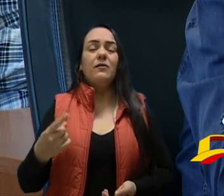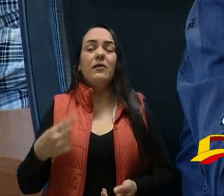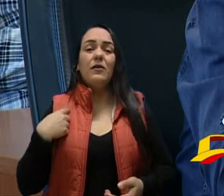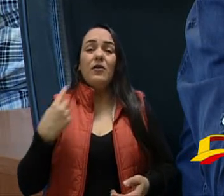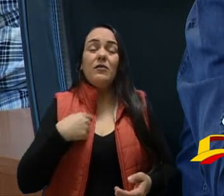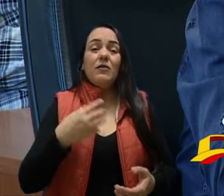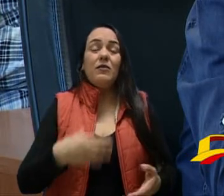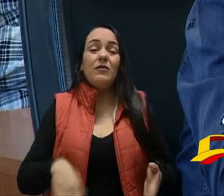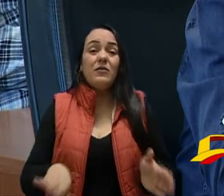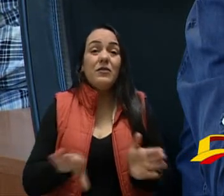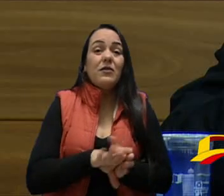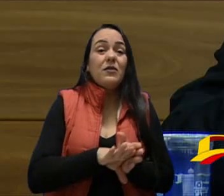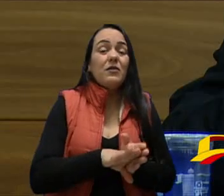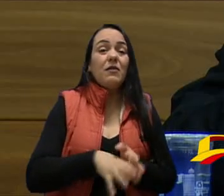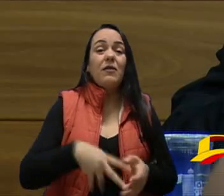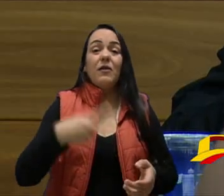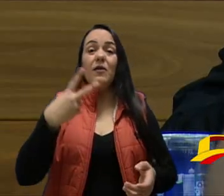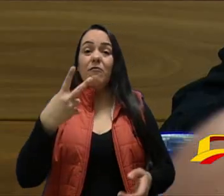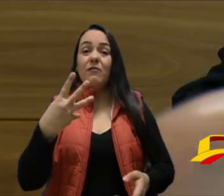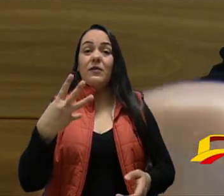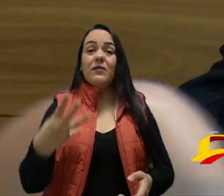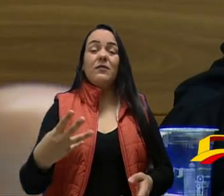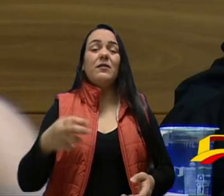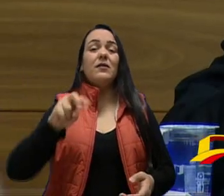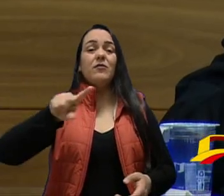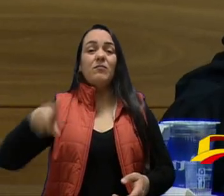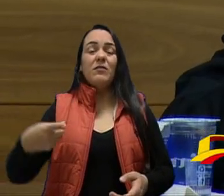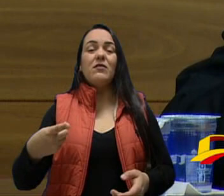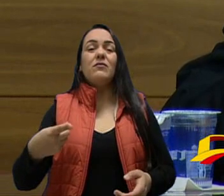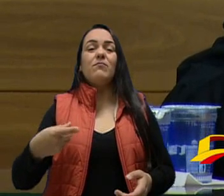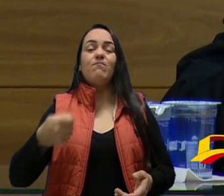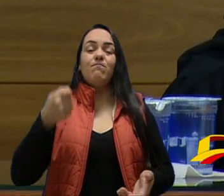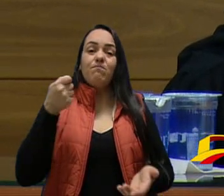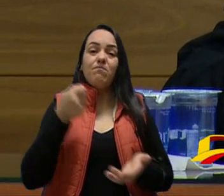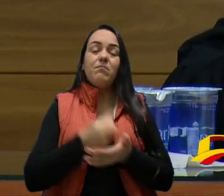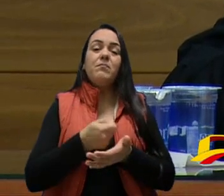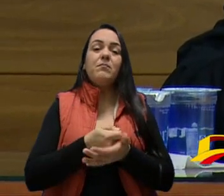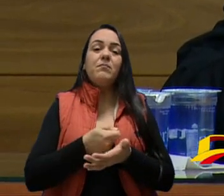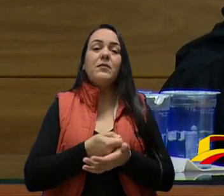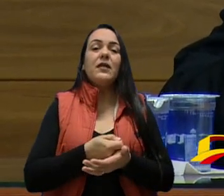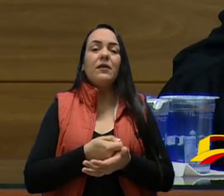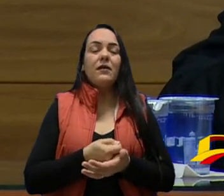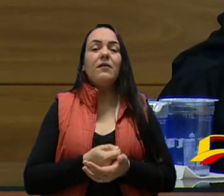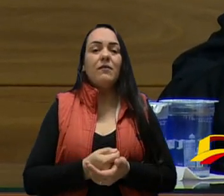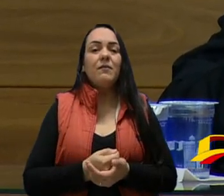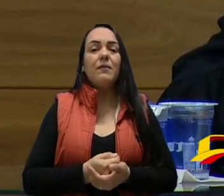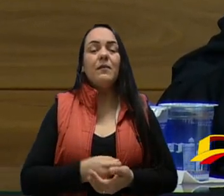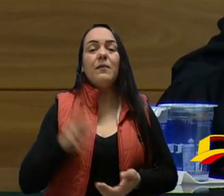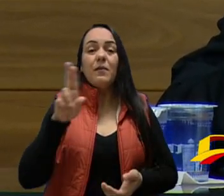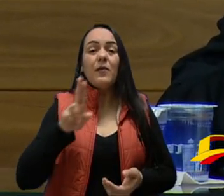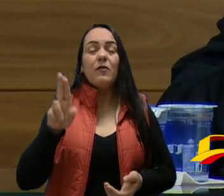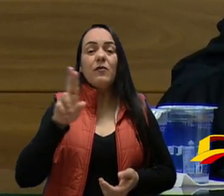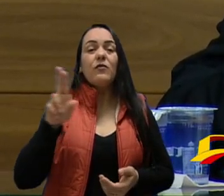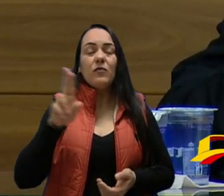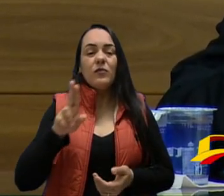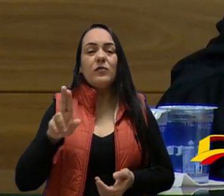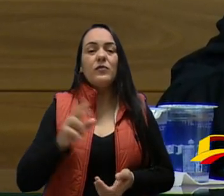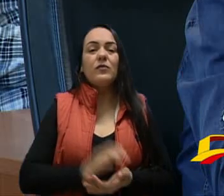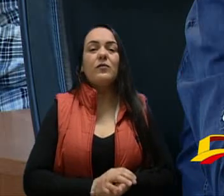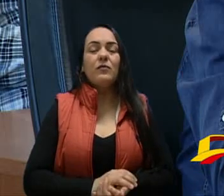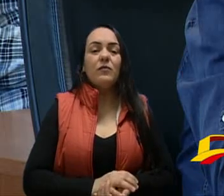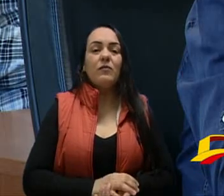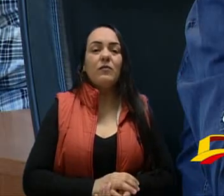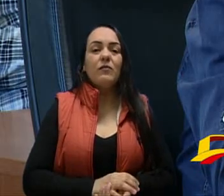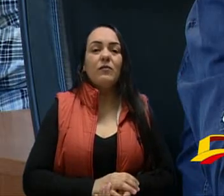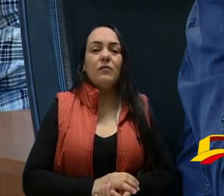o nosso chegamos até o que me record são 23 milhões que nós temos até o momento já empenhados e para funcionamento por quanto tempo do